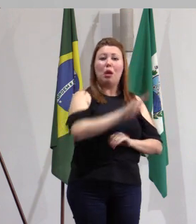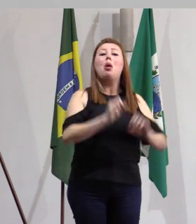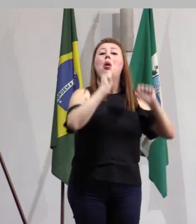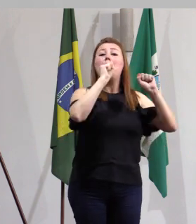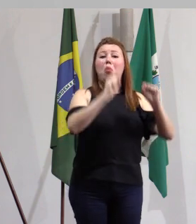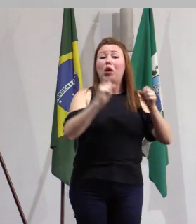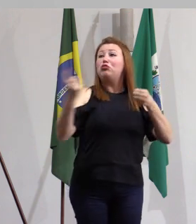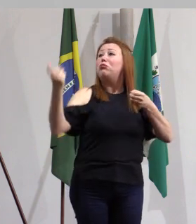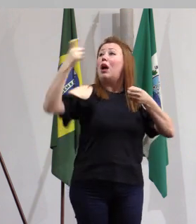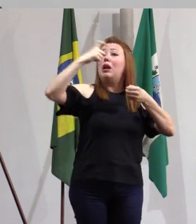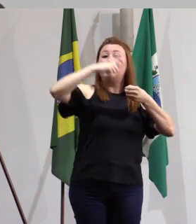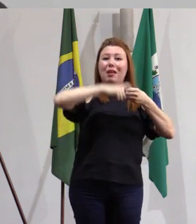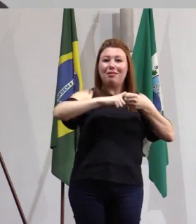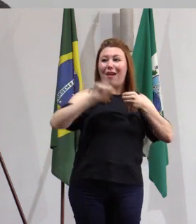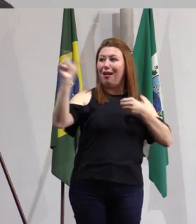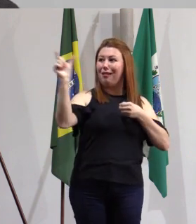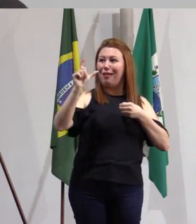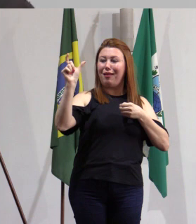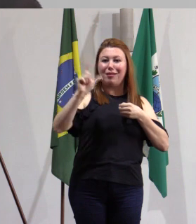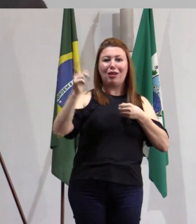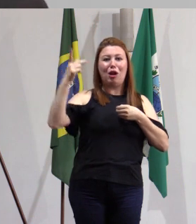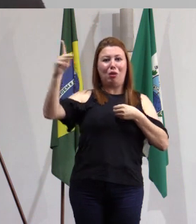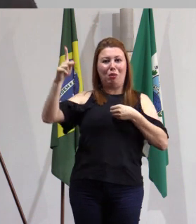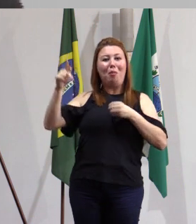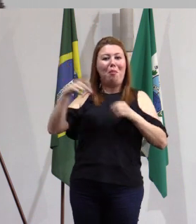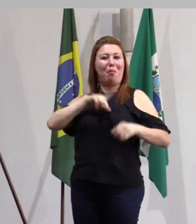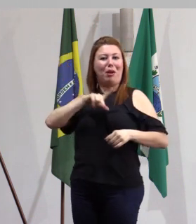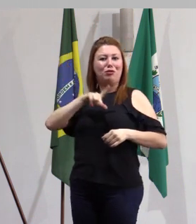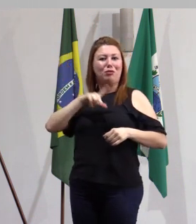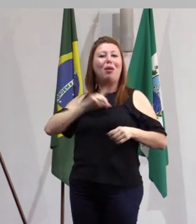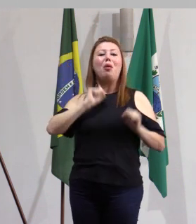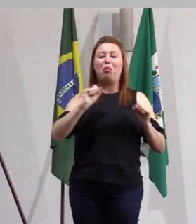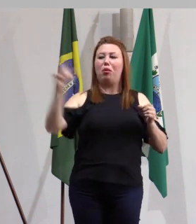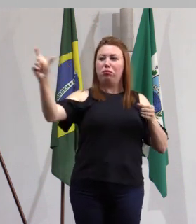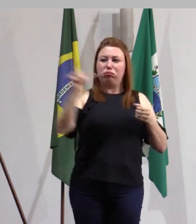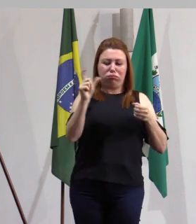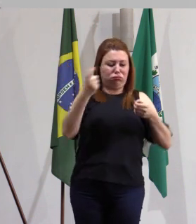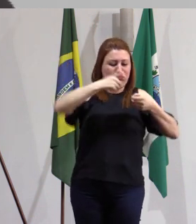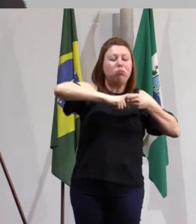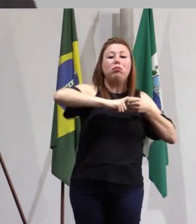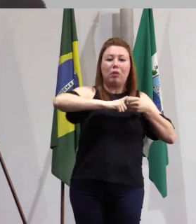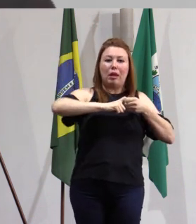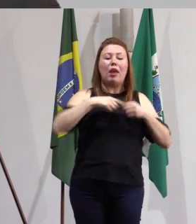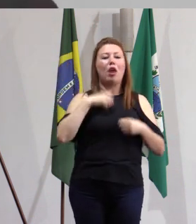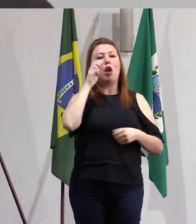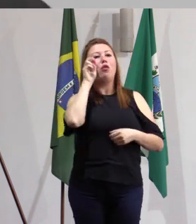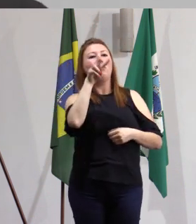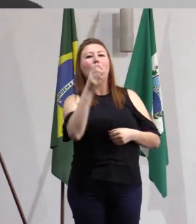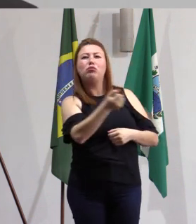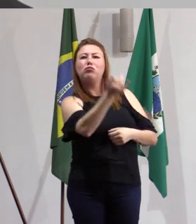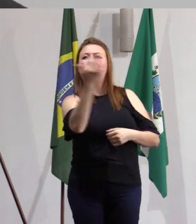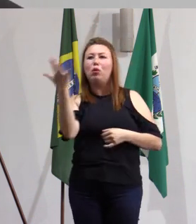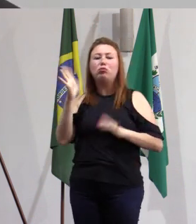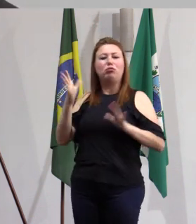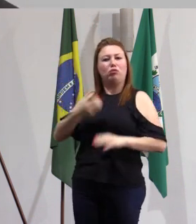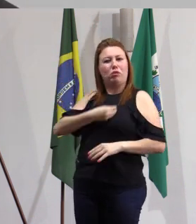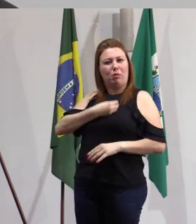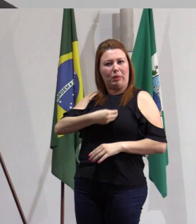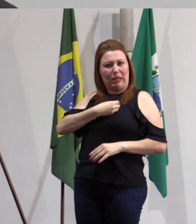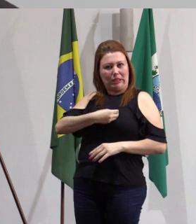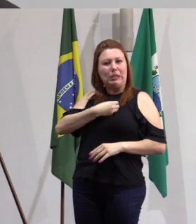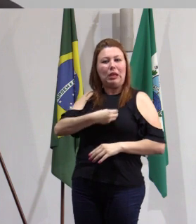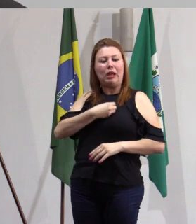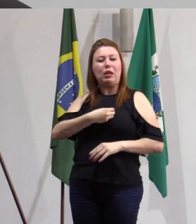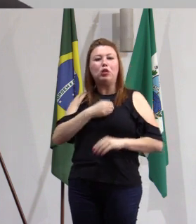convênios de planos privados de assistência à saúde. Para aqueles e para aquelas, eu vejo tantos e tantas aqui, que estiveram presentes no